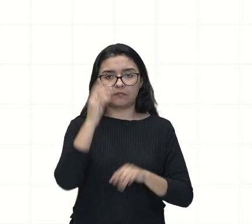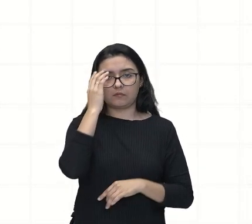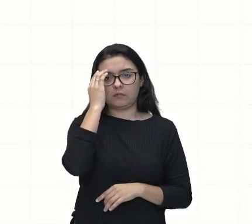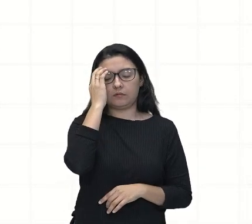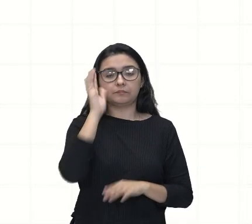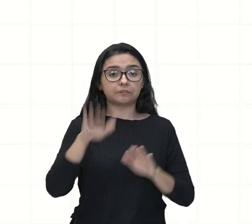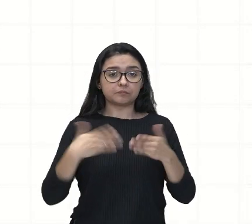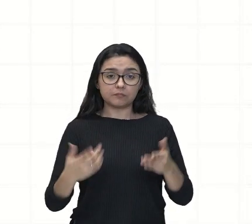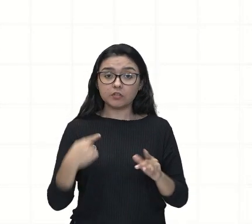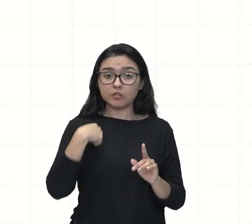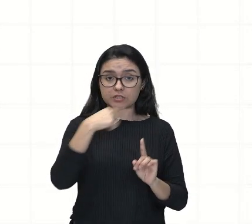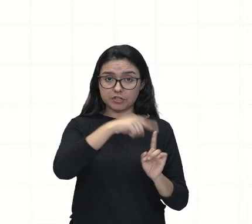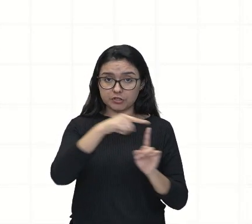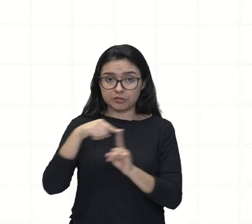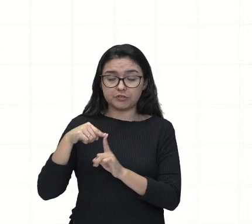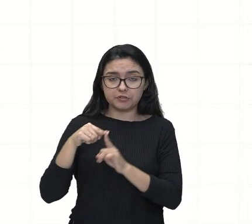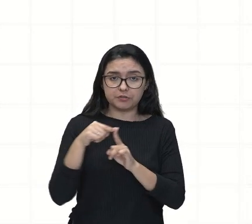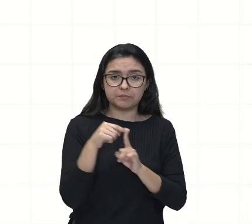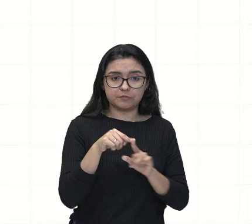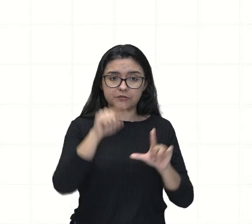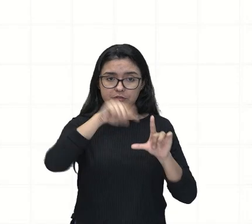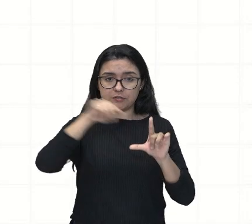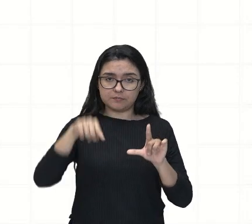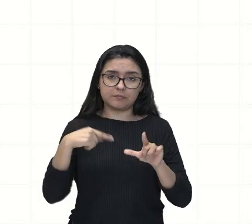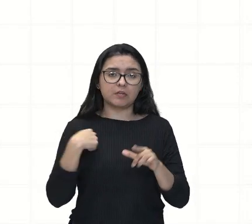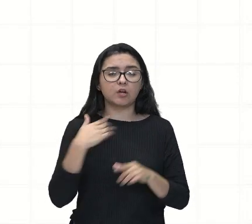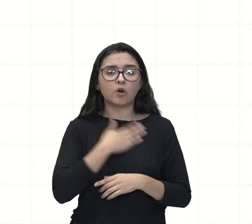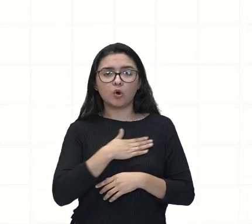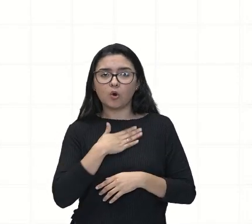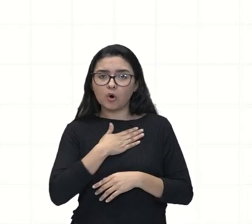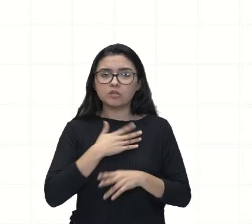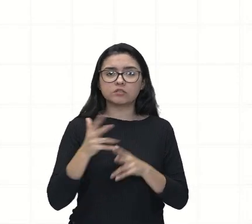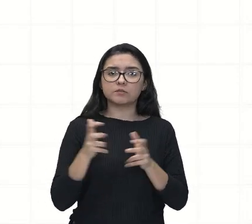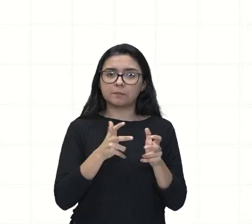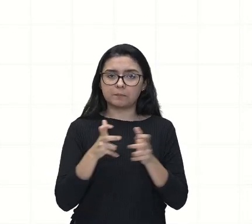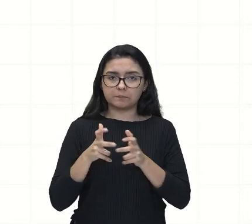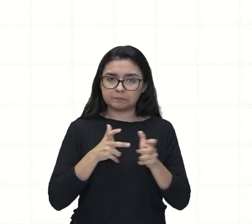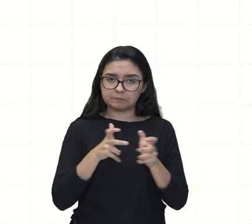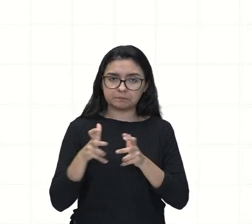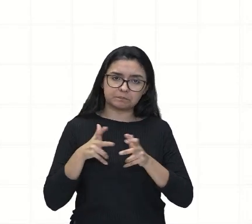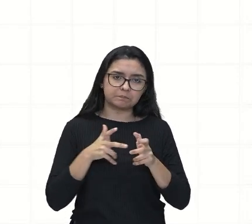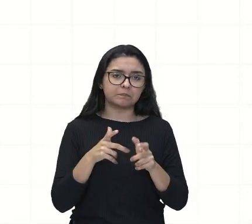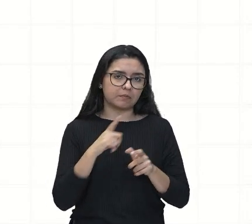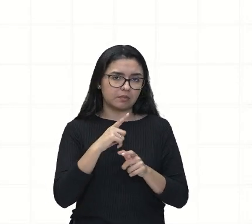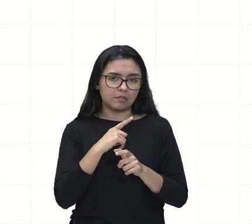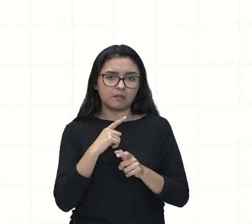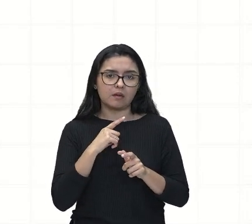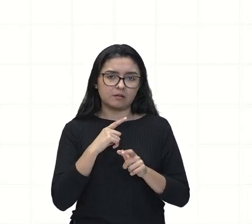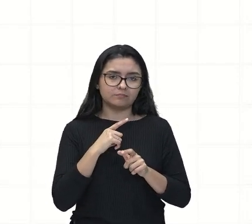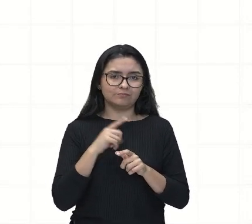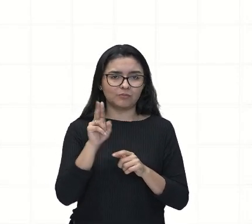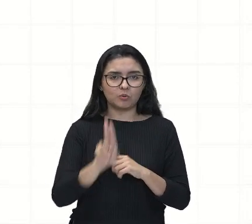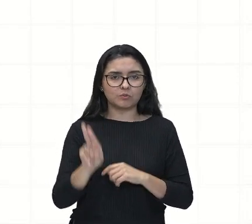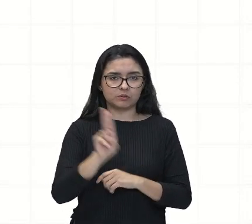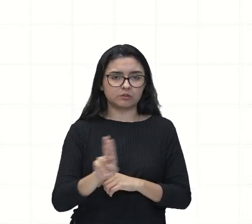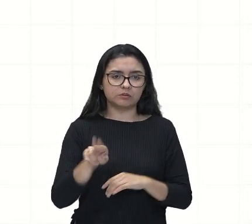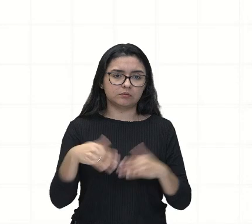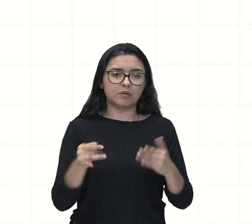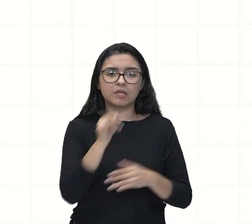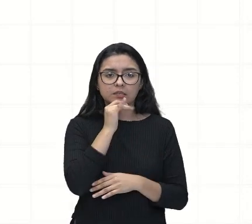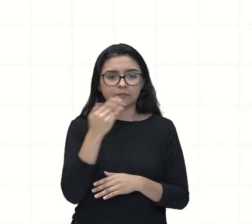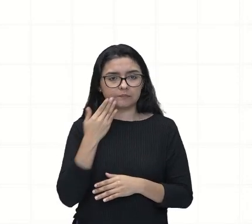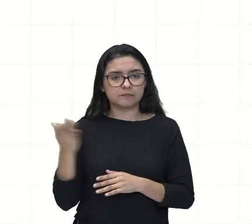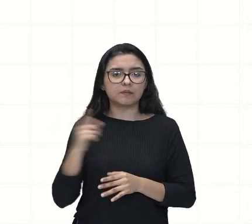Esse tipo de gráfico, né, para quem joga videogame, ele aparece muito. Por exemplo, aqui, ó, eu